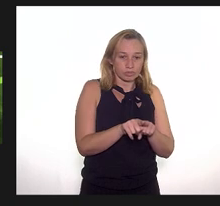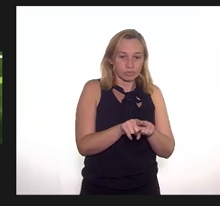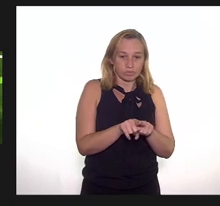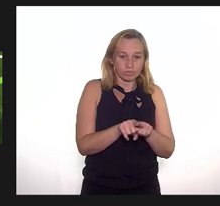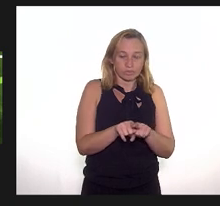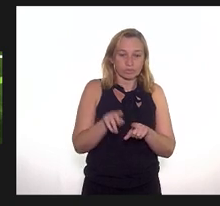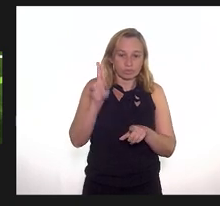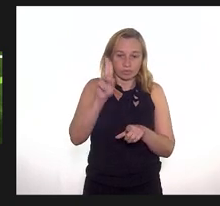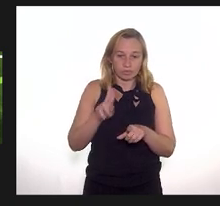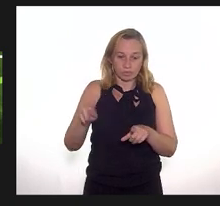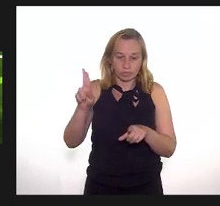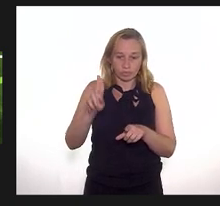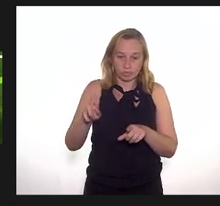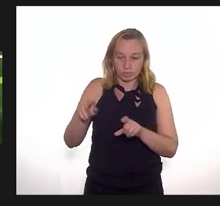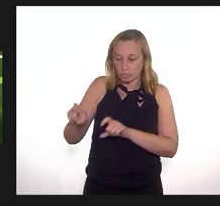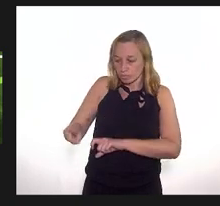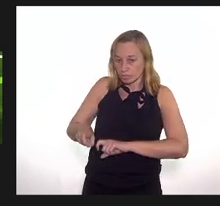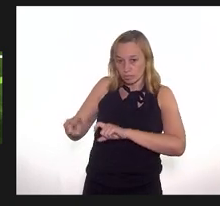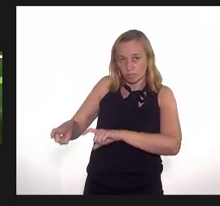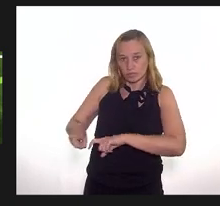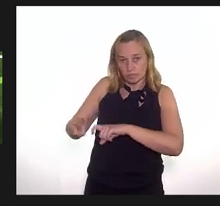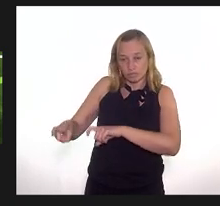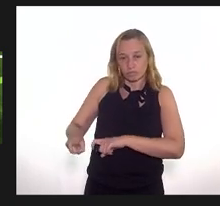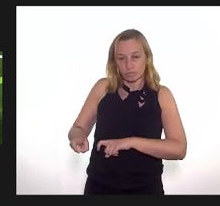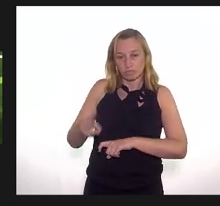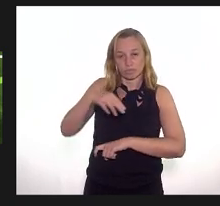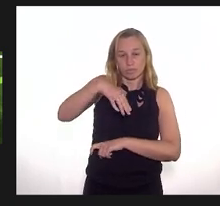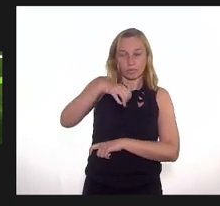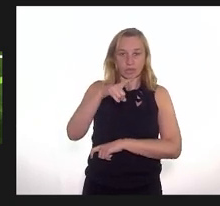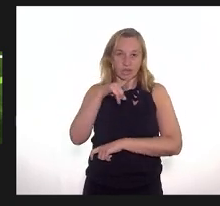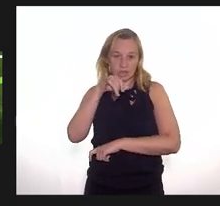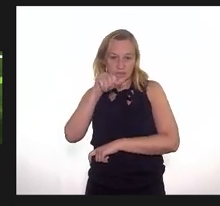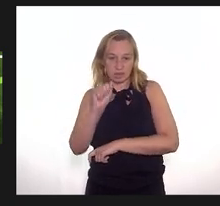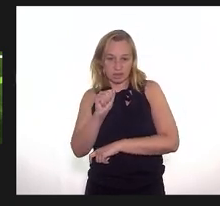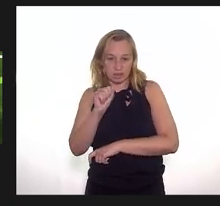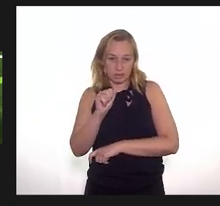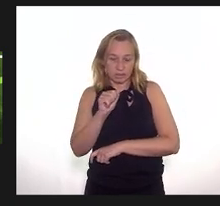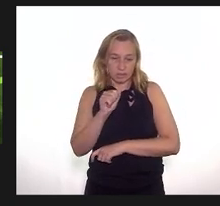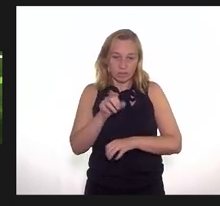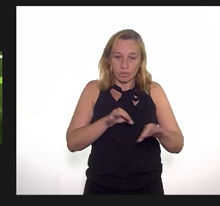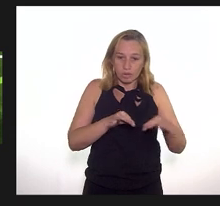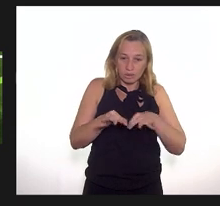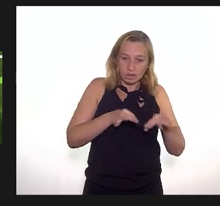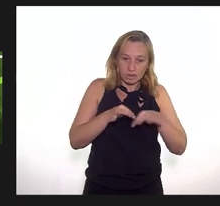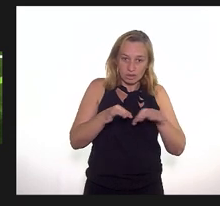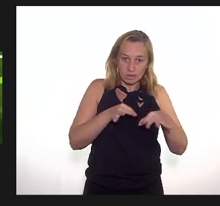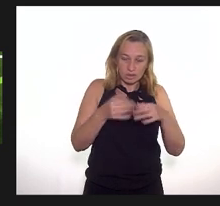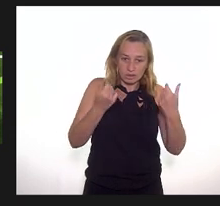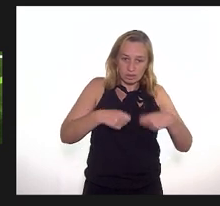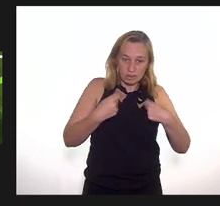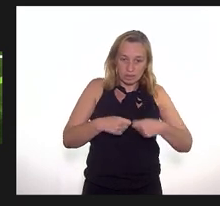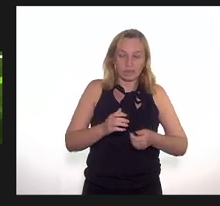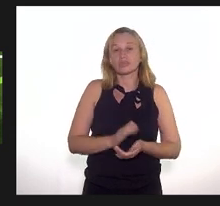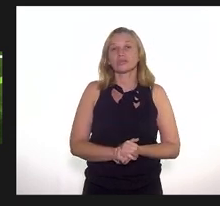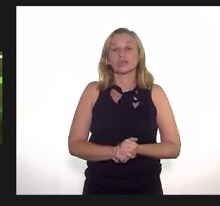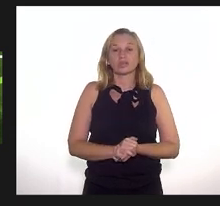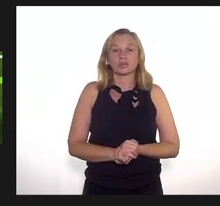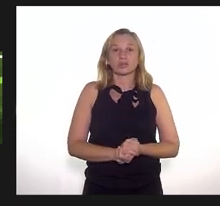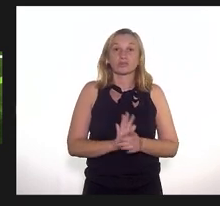medicina do interior, no sentido de poder organizar essa demanda. Afinal de contas, né, nós